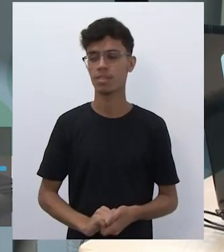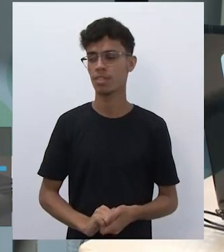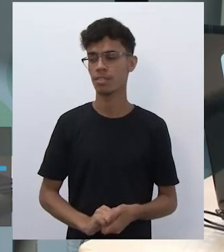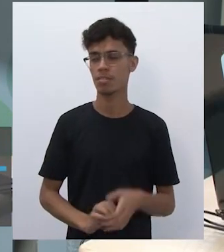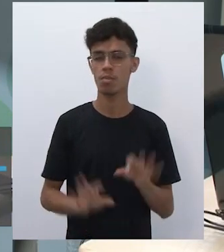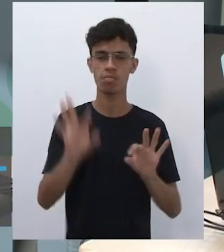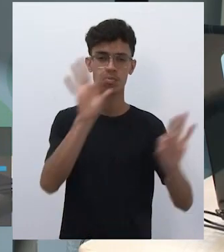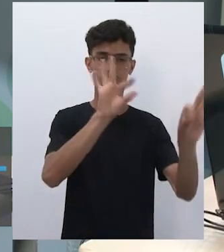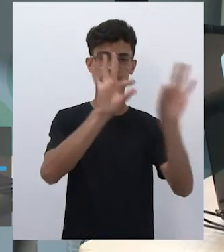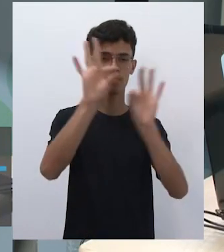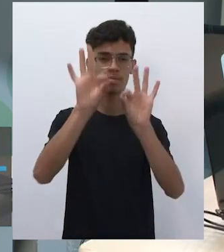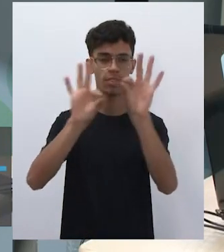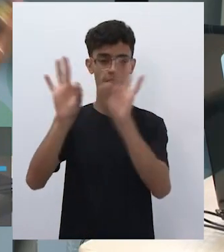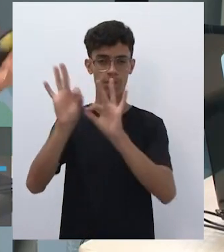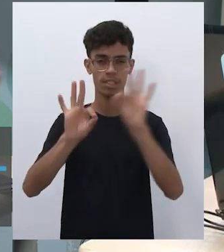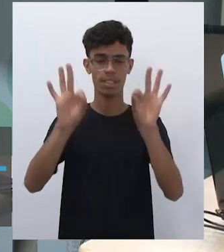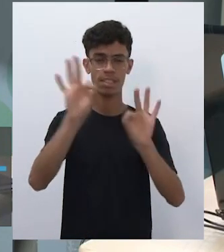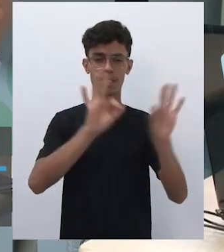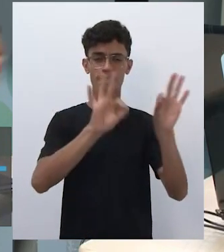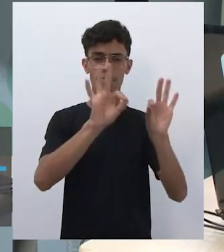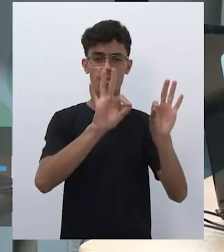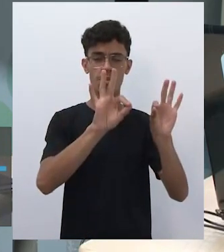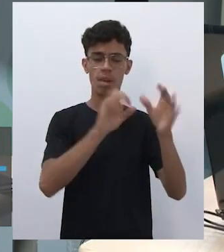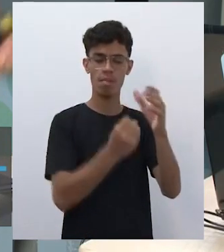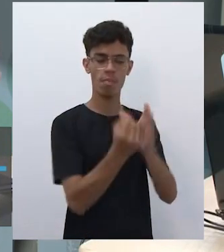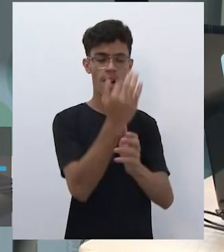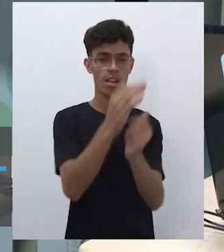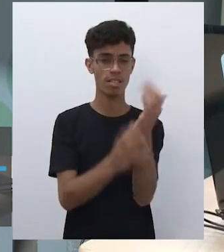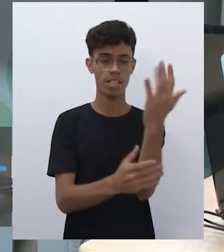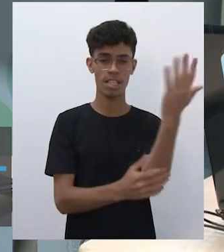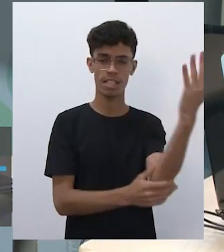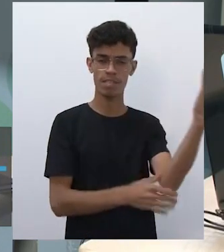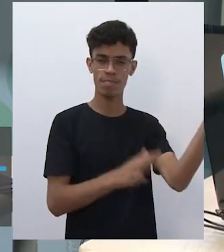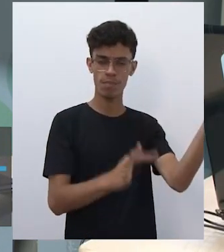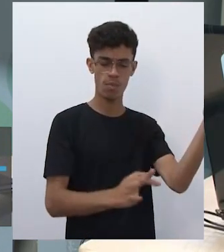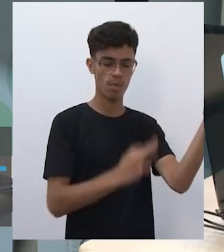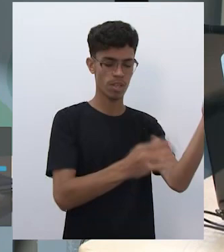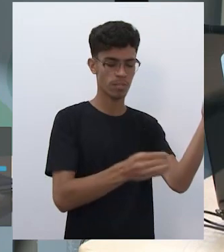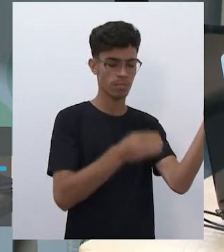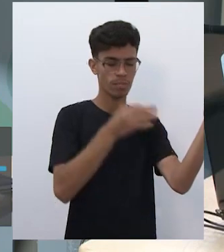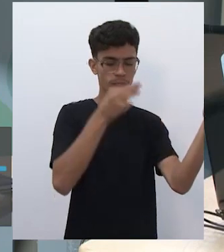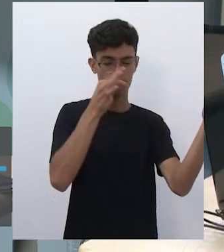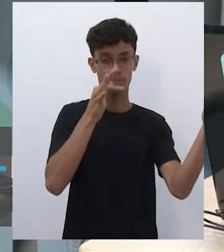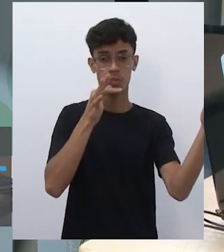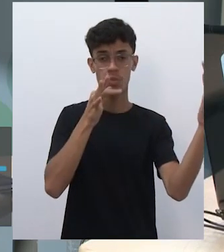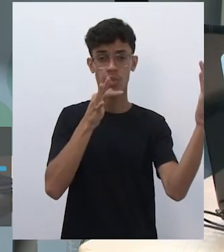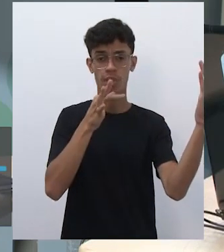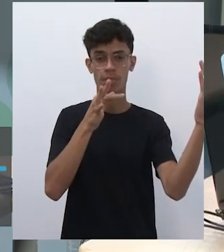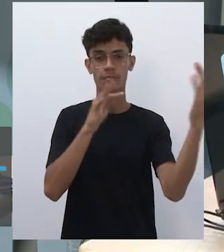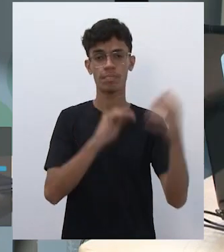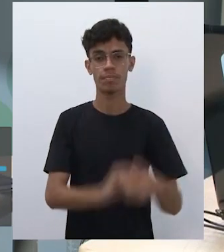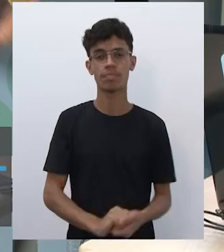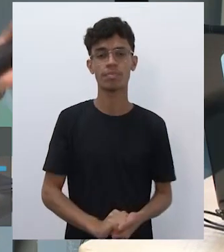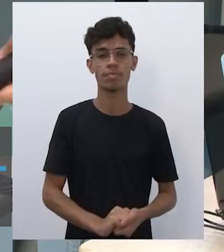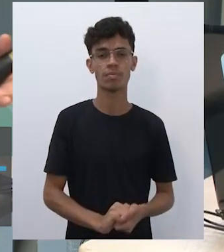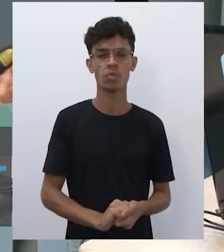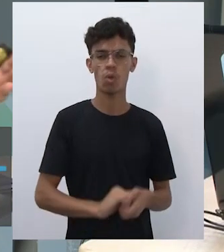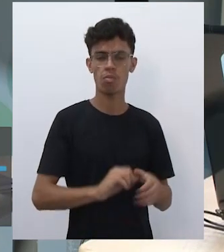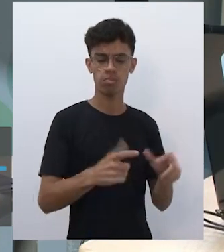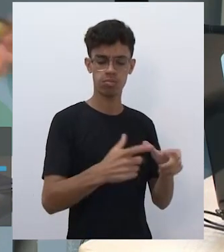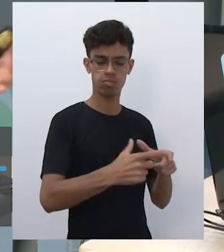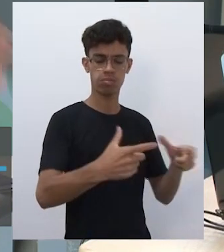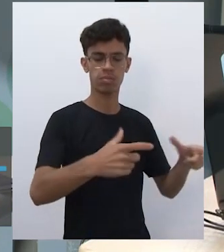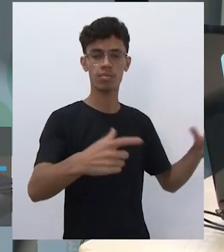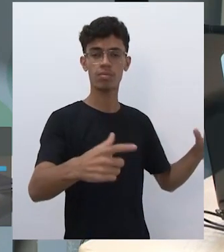ajudar, enfim, aquela planta, aquela árvore, ela pode ser também espaço de